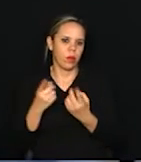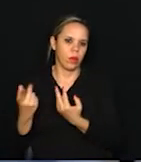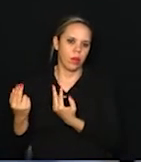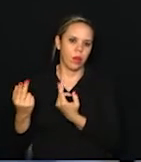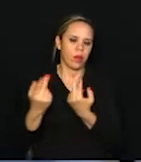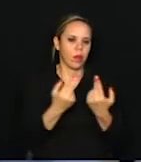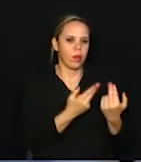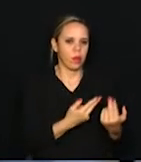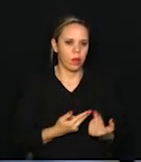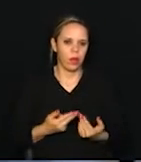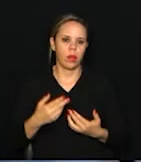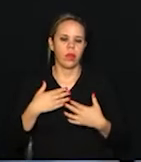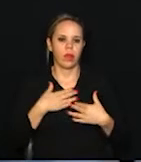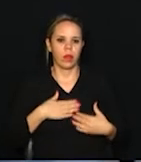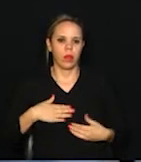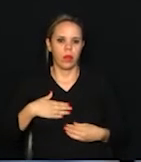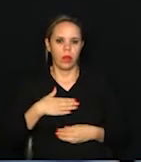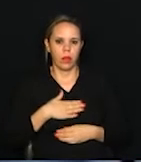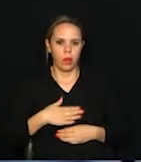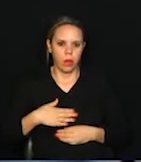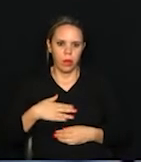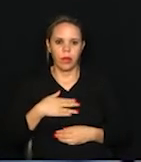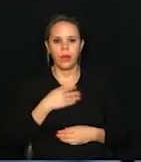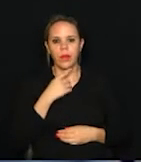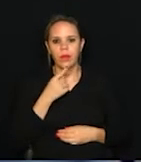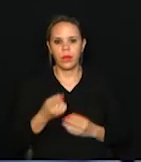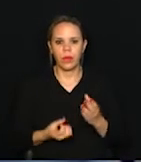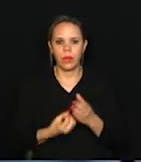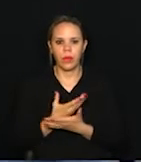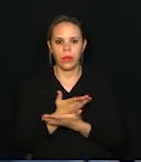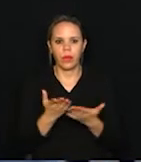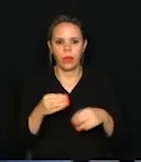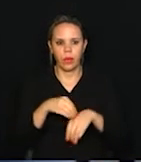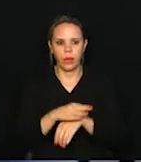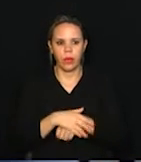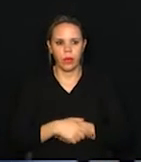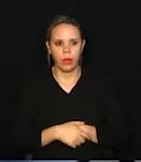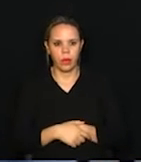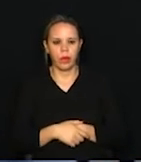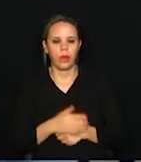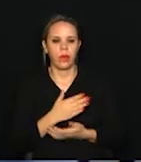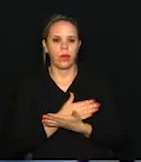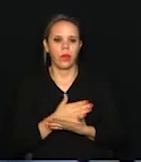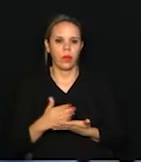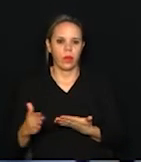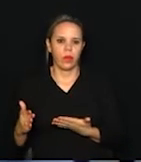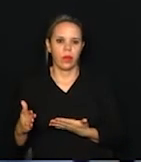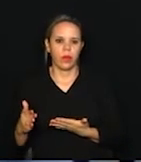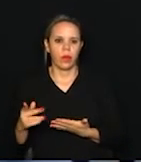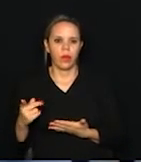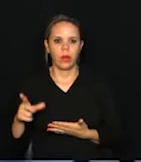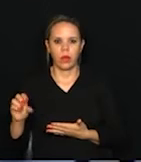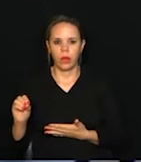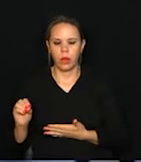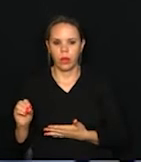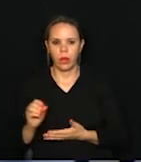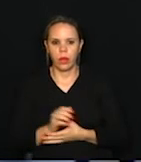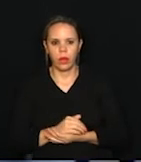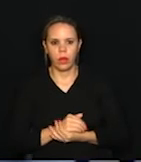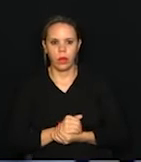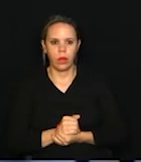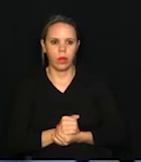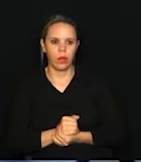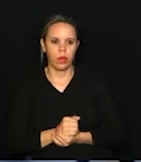com bastante conforto as questões que os senhores levantam aqui. Mas vamos começar pela do Paulo, que eu acho que é a que está